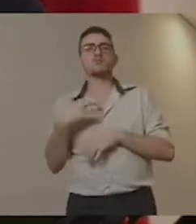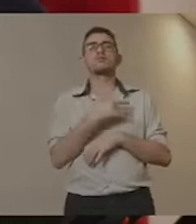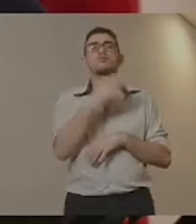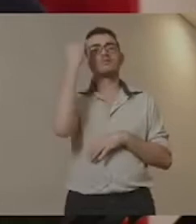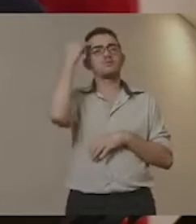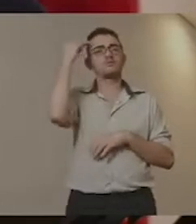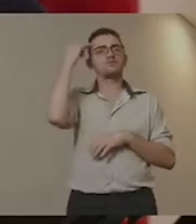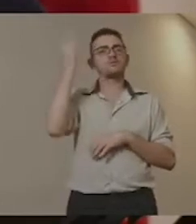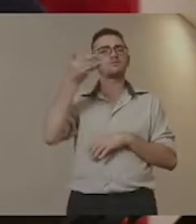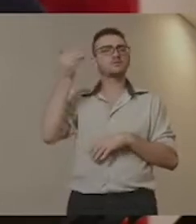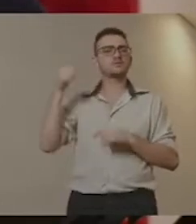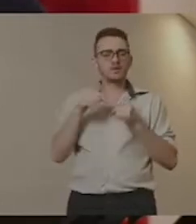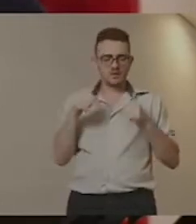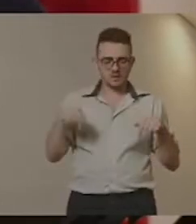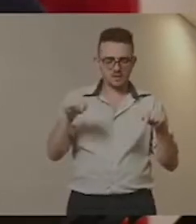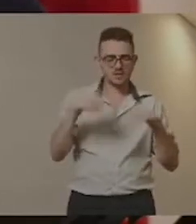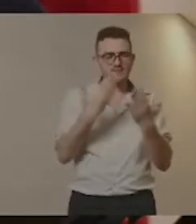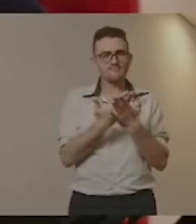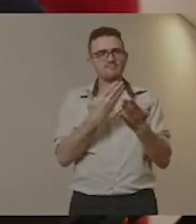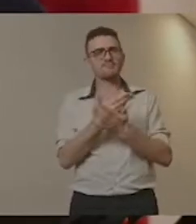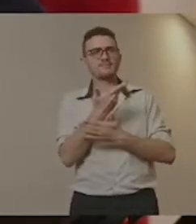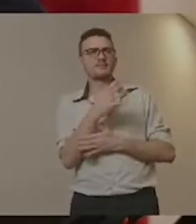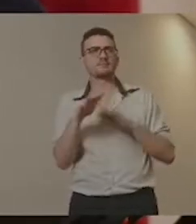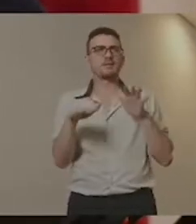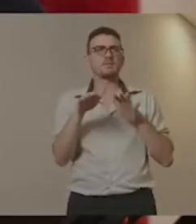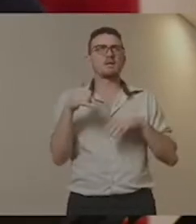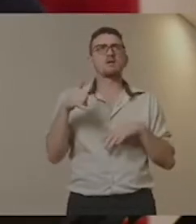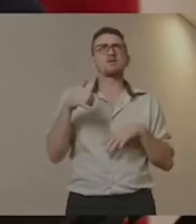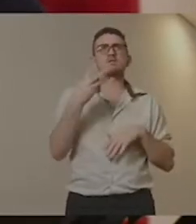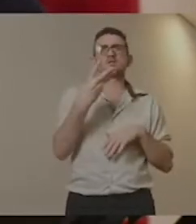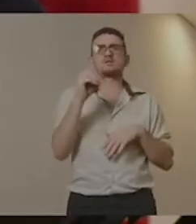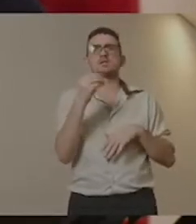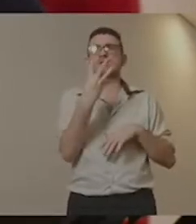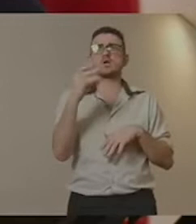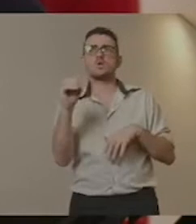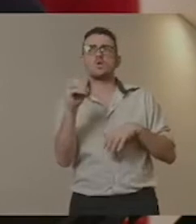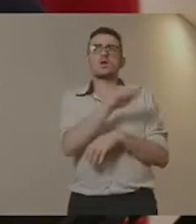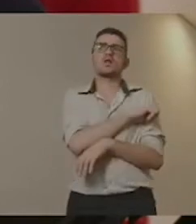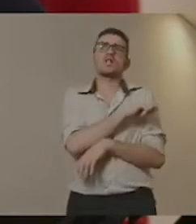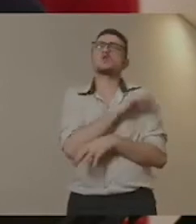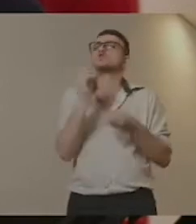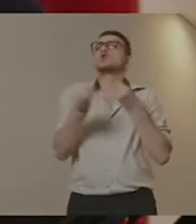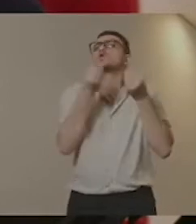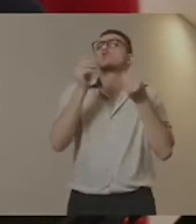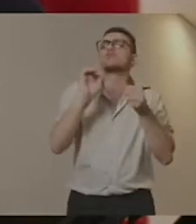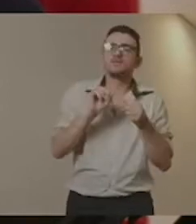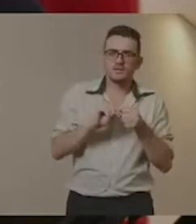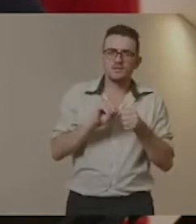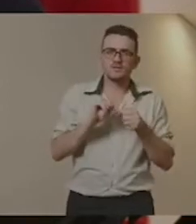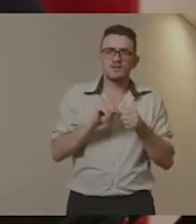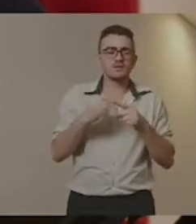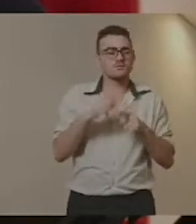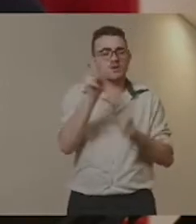30, 40 alunos. E como que a gente atende, né, essa demanda também? Porque são ali alunos que estão, querendo ou não, prejudicados. A OMS também